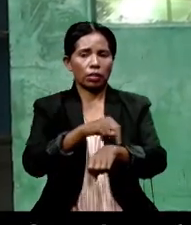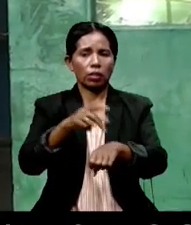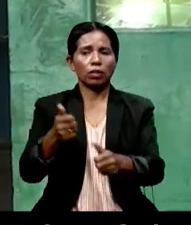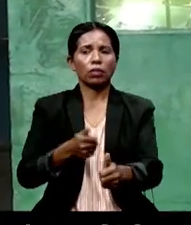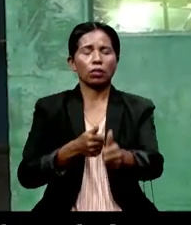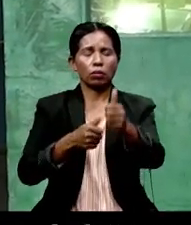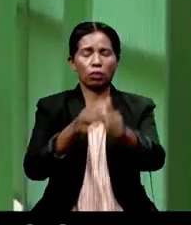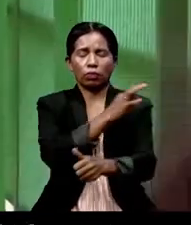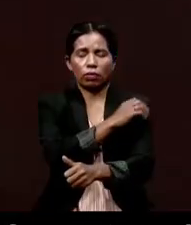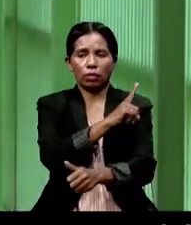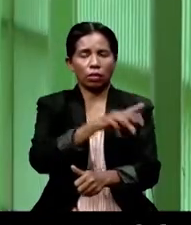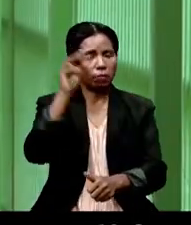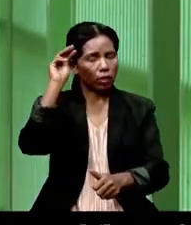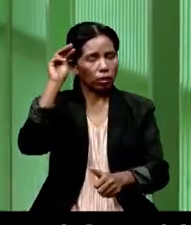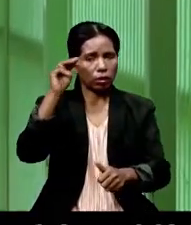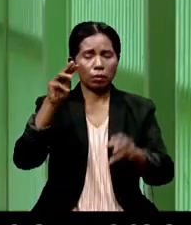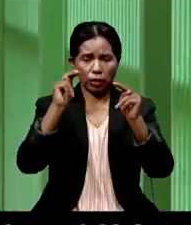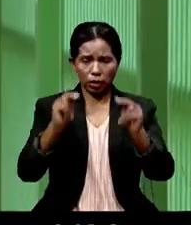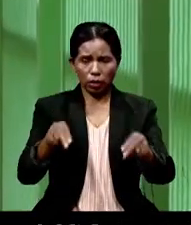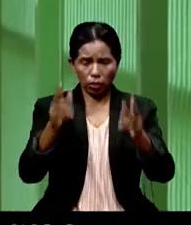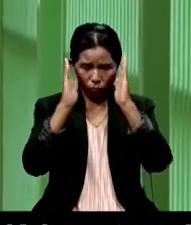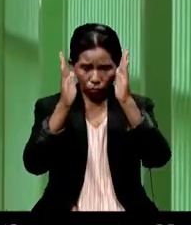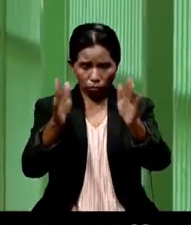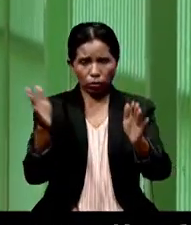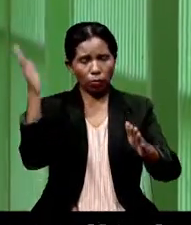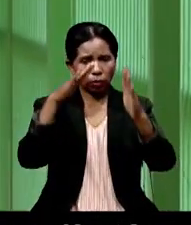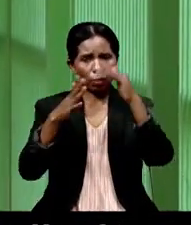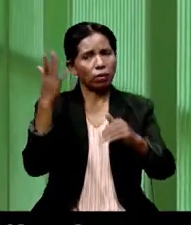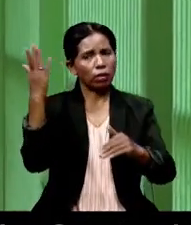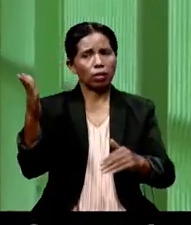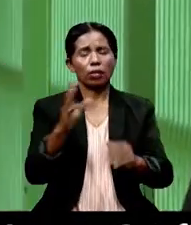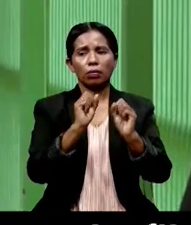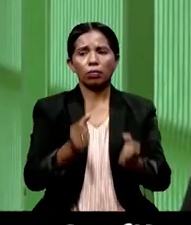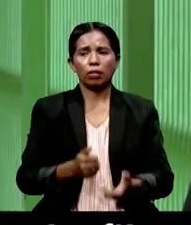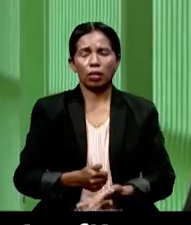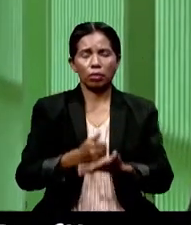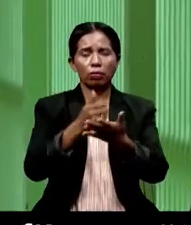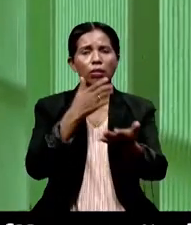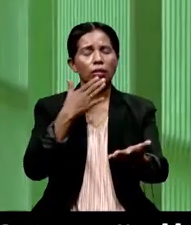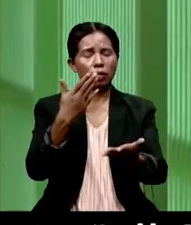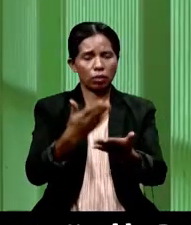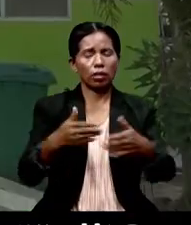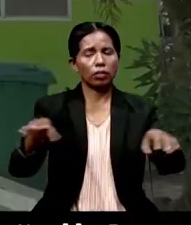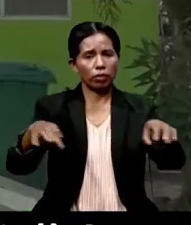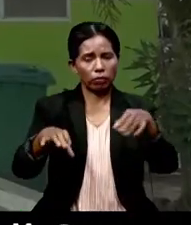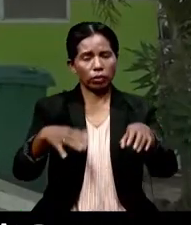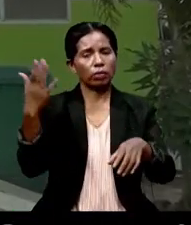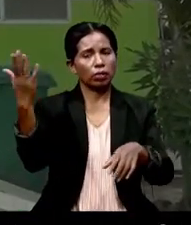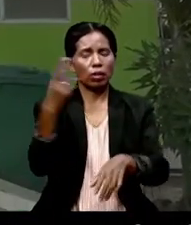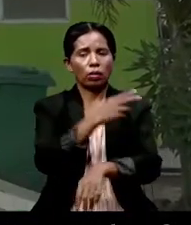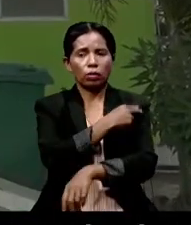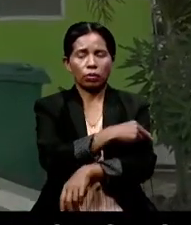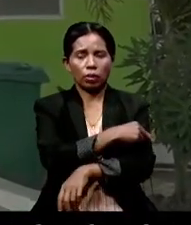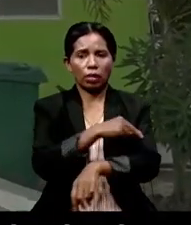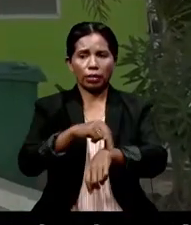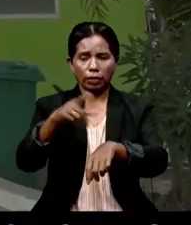FONTIL Ministra precisa tal atenção sério ba problema referê o de melhora de ecliu serviço e Hospital Nacional.